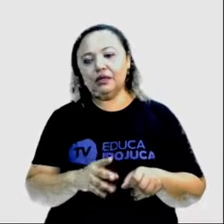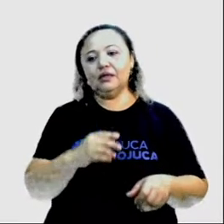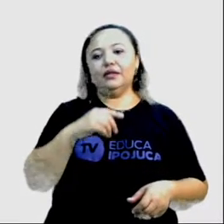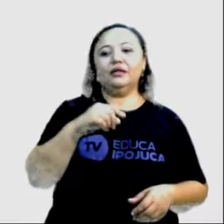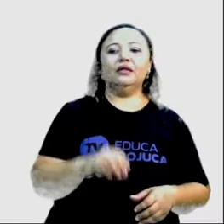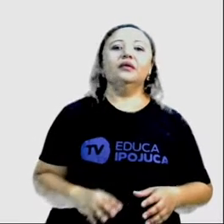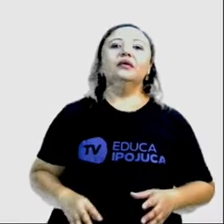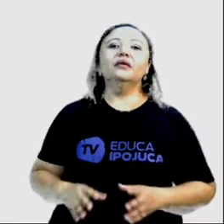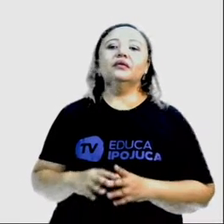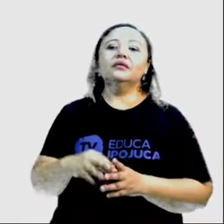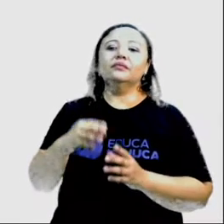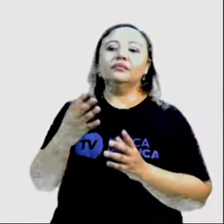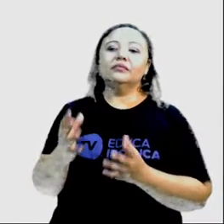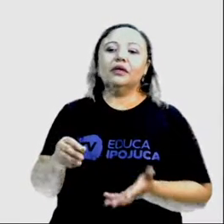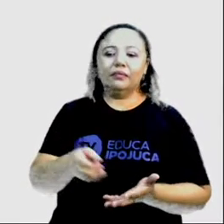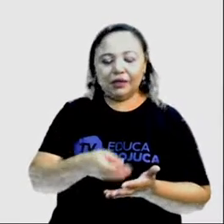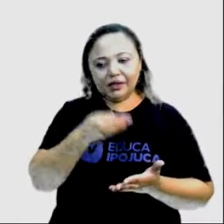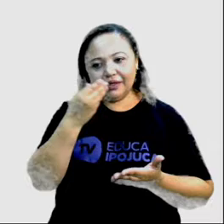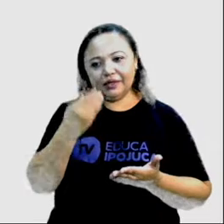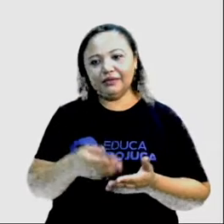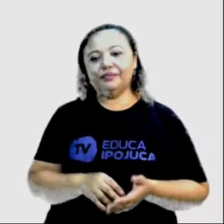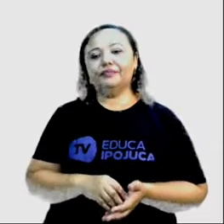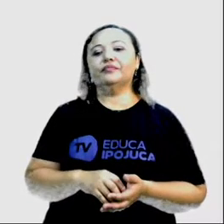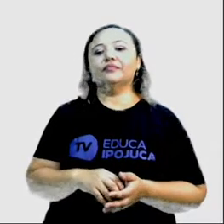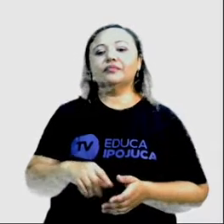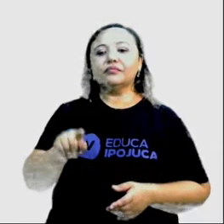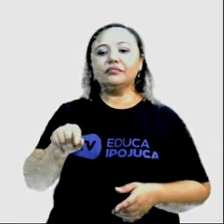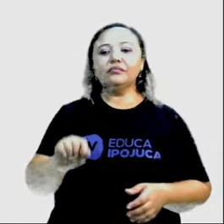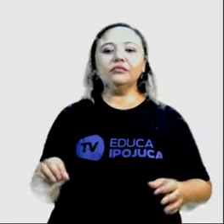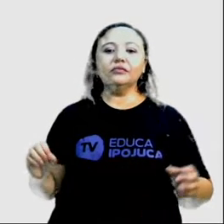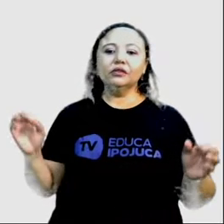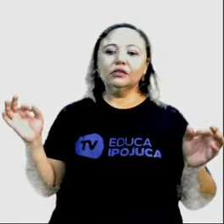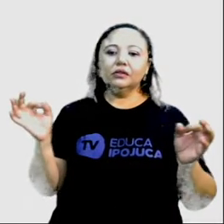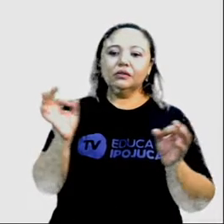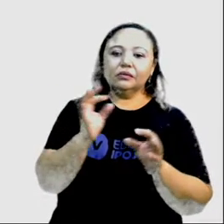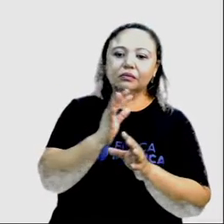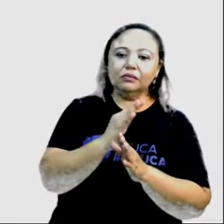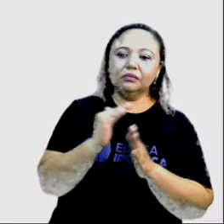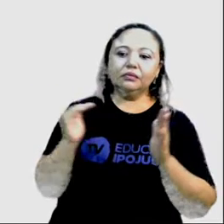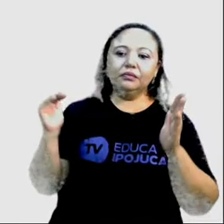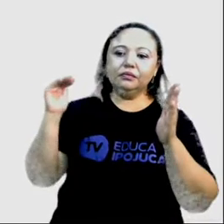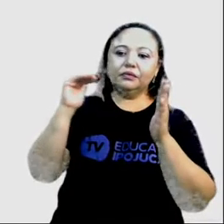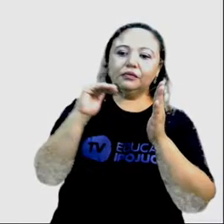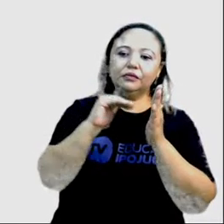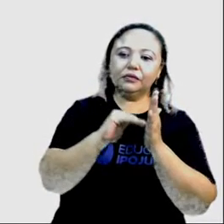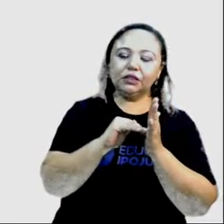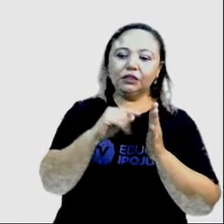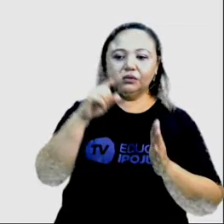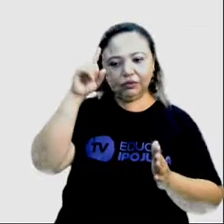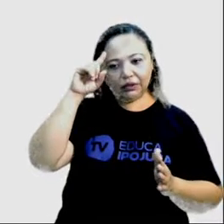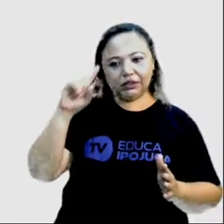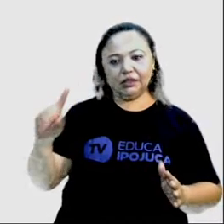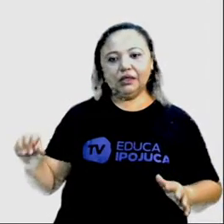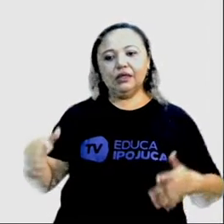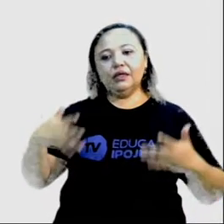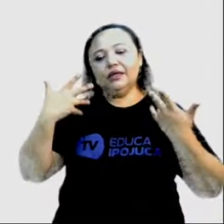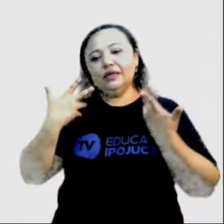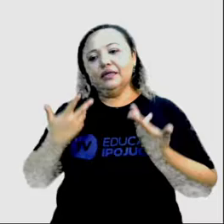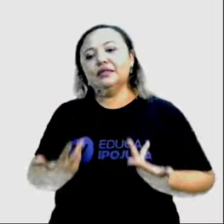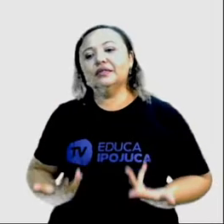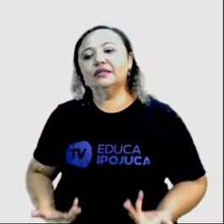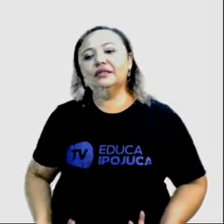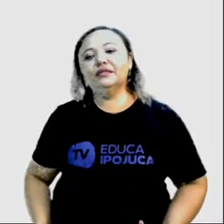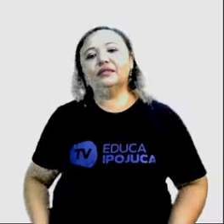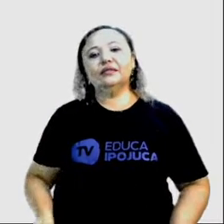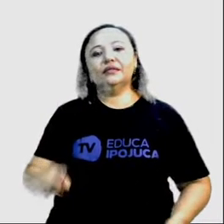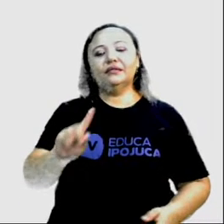e abacates. No final do dia, ele está abatido,